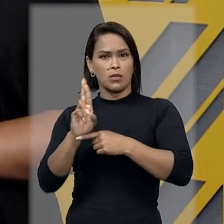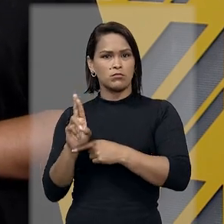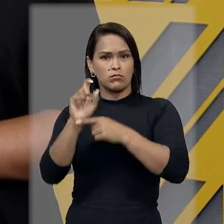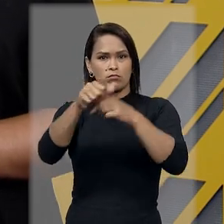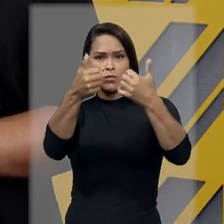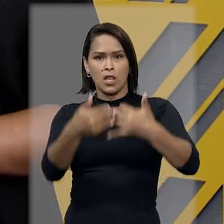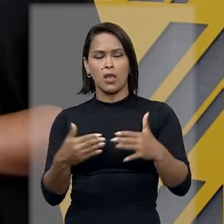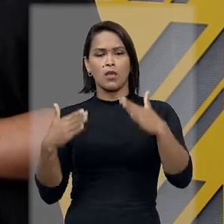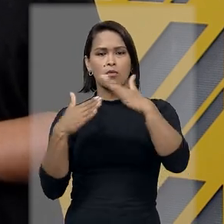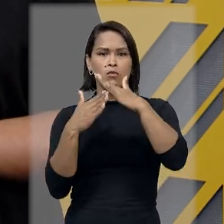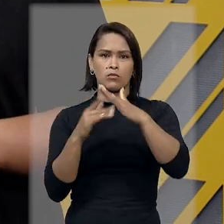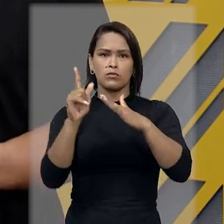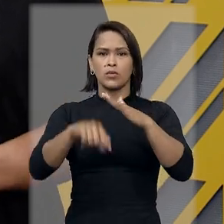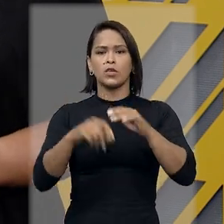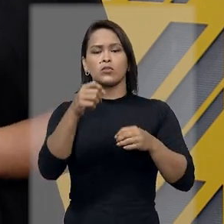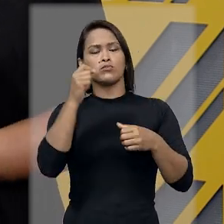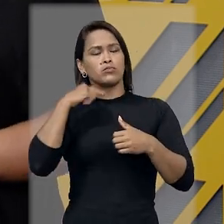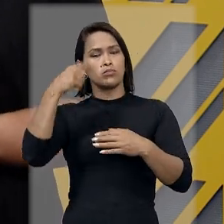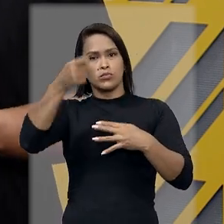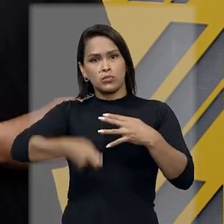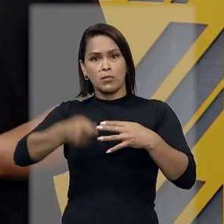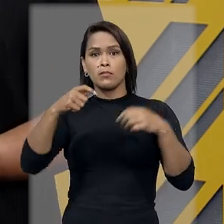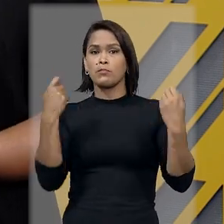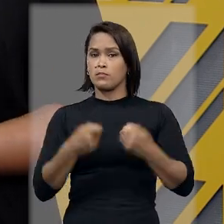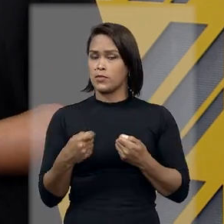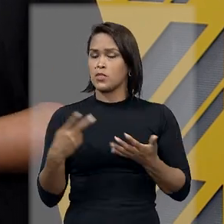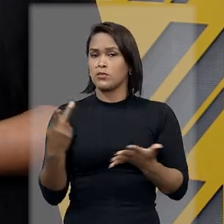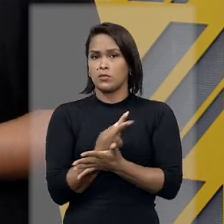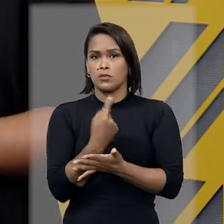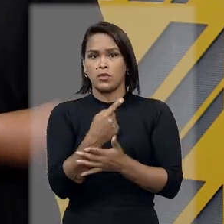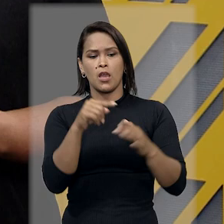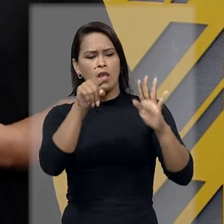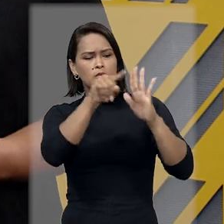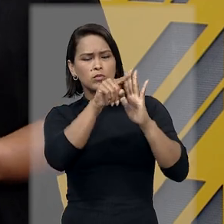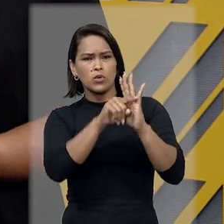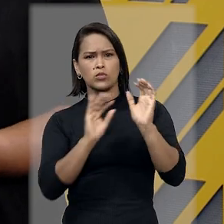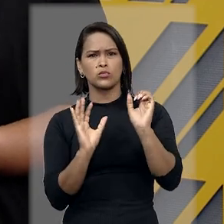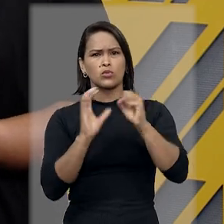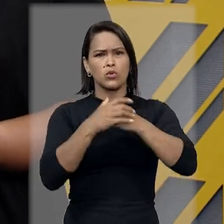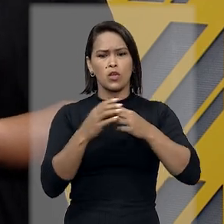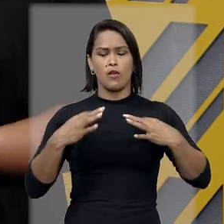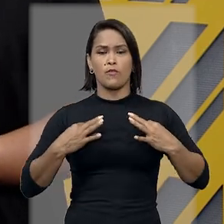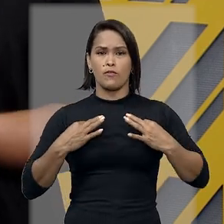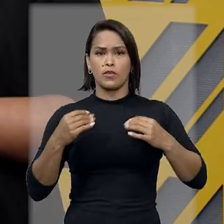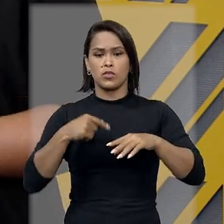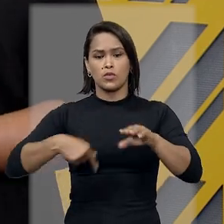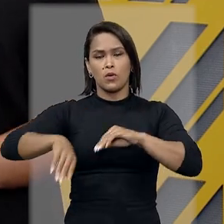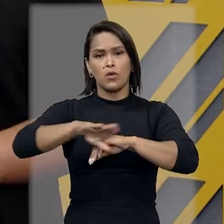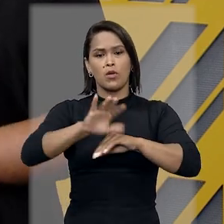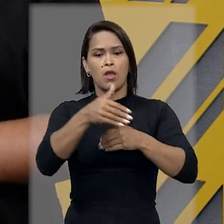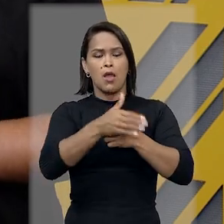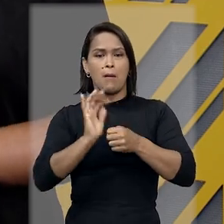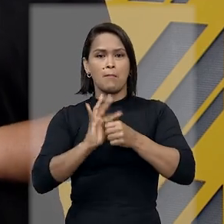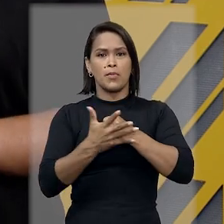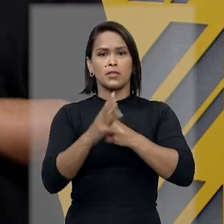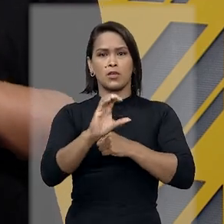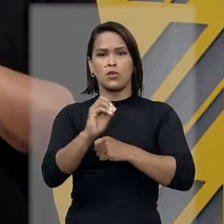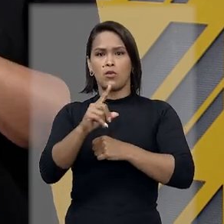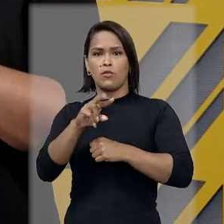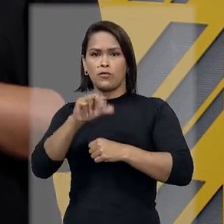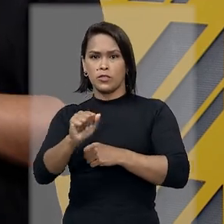as limitações estabelecidas pelo juiz foram necessárias devido às restrições de espaço físico em razão da pandemia